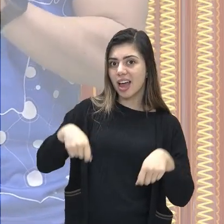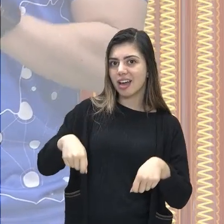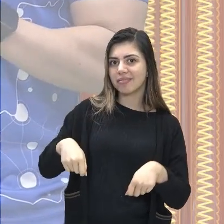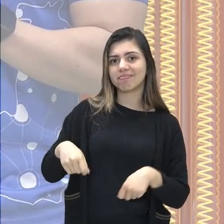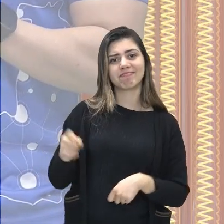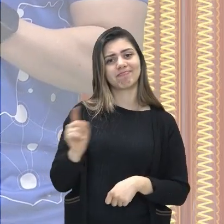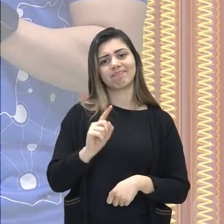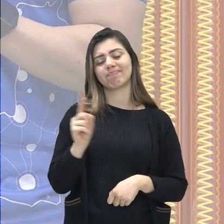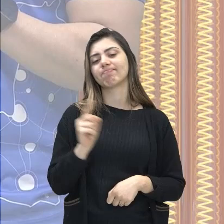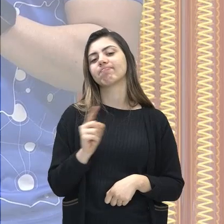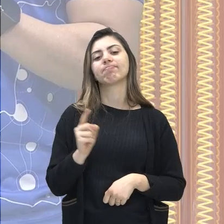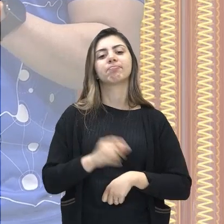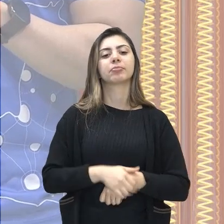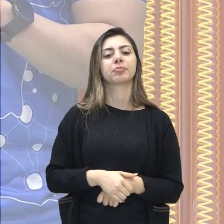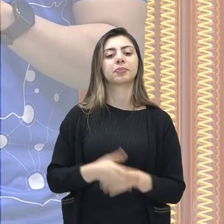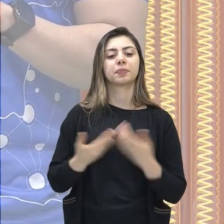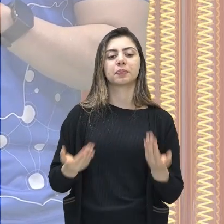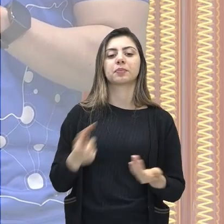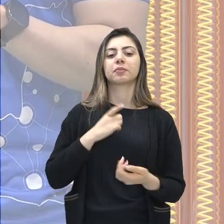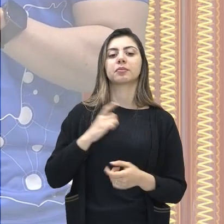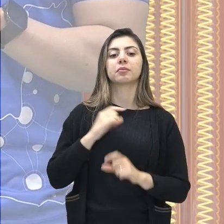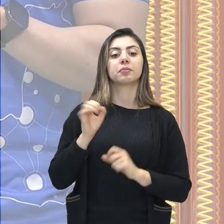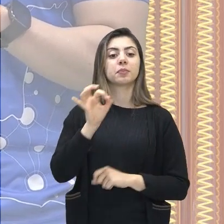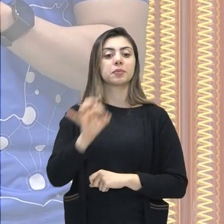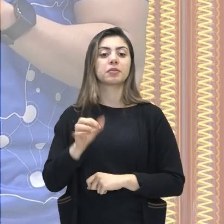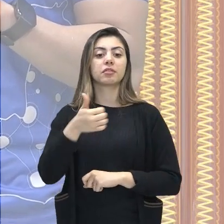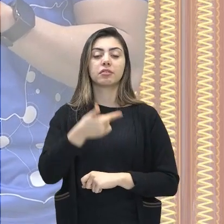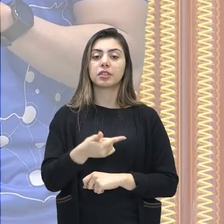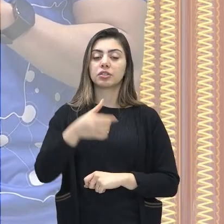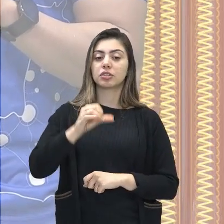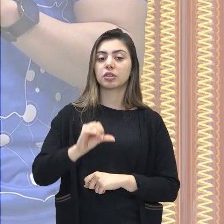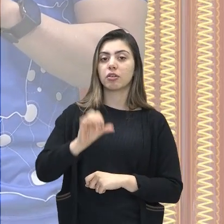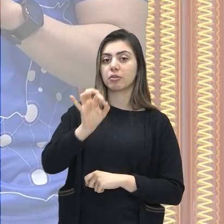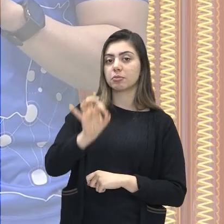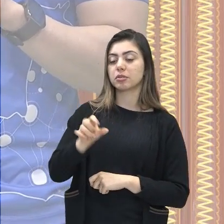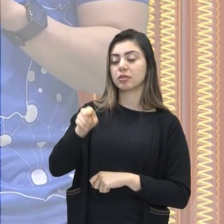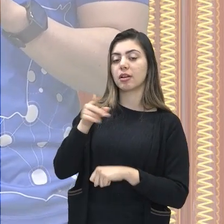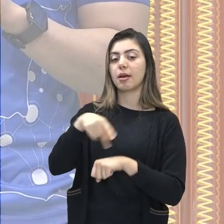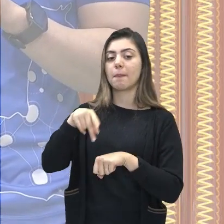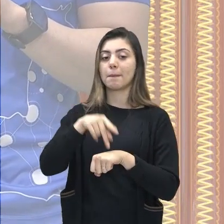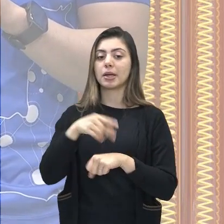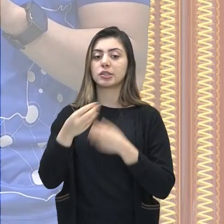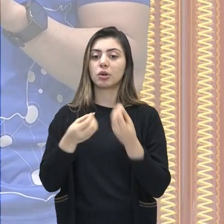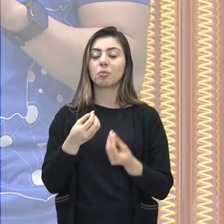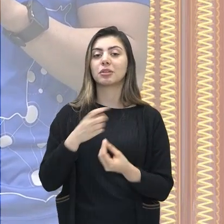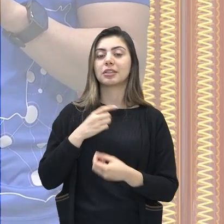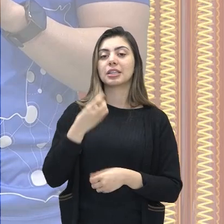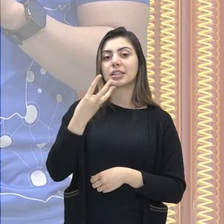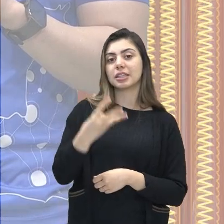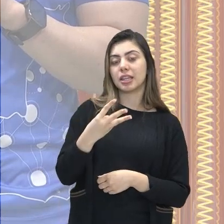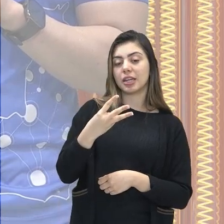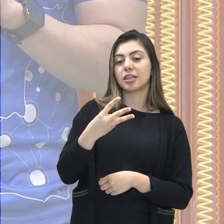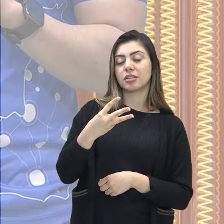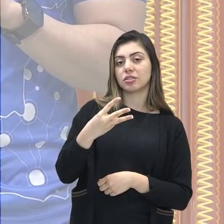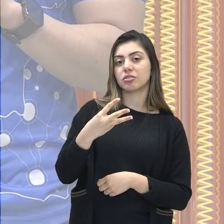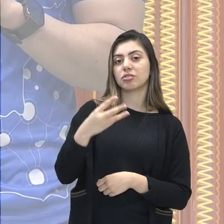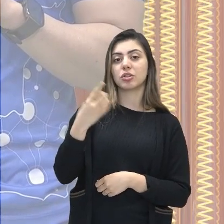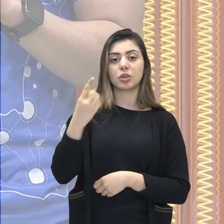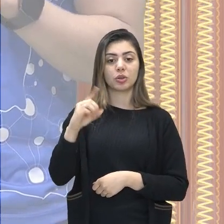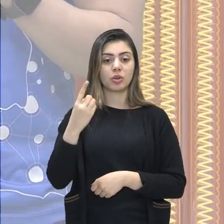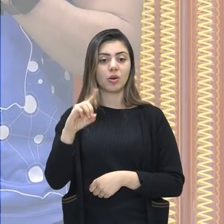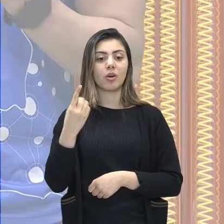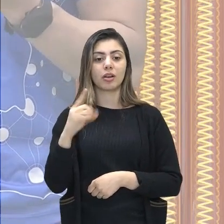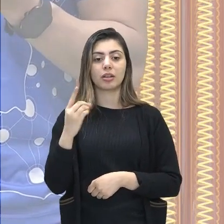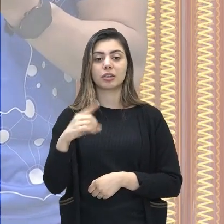né? Temos um percentual de 29% da população lá em Honduras vivendo com US$ 3,20 por dia,